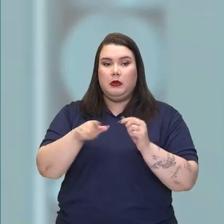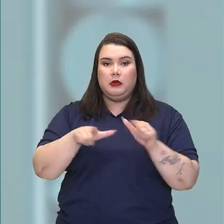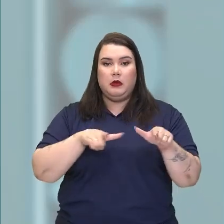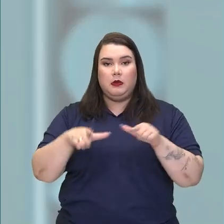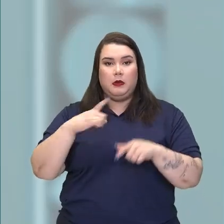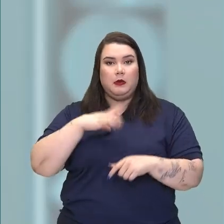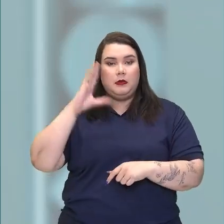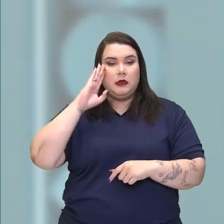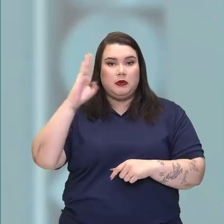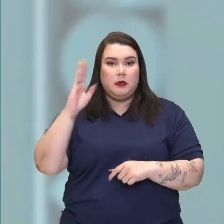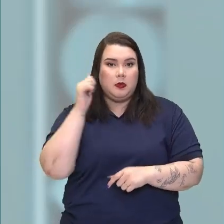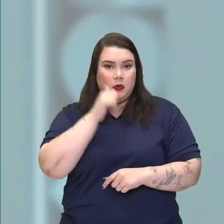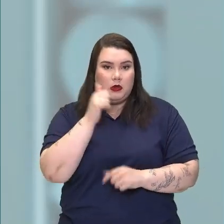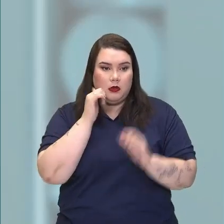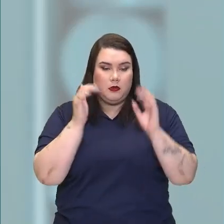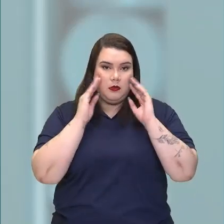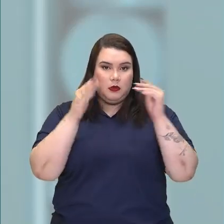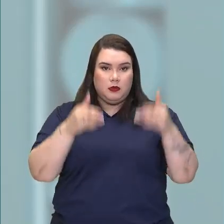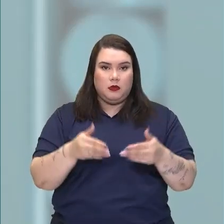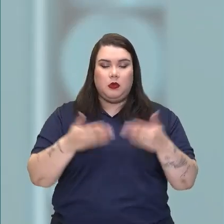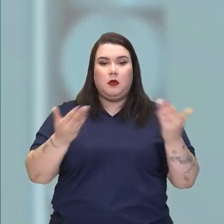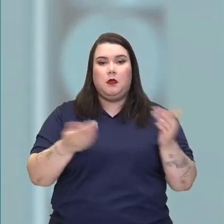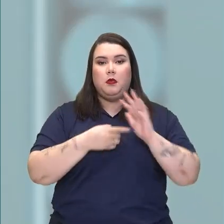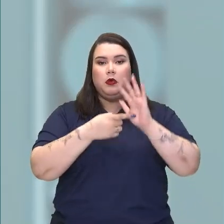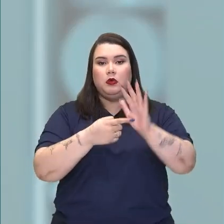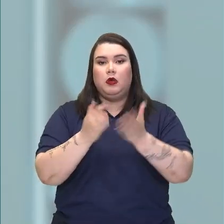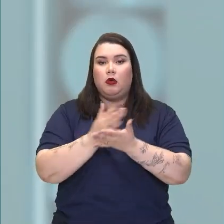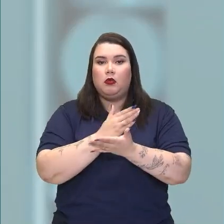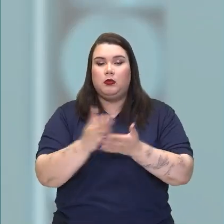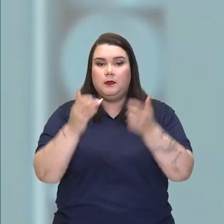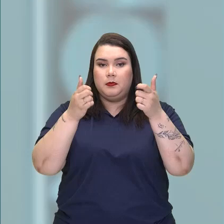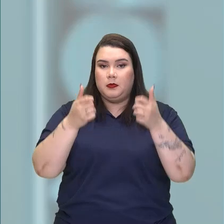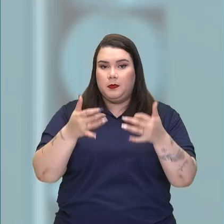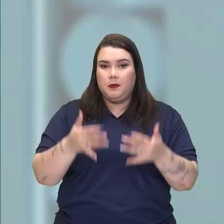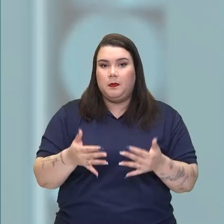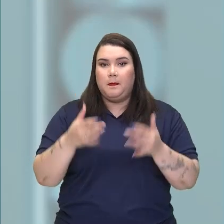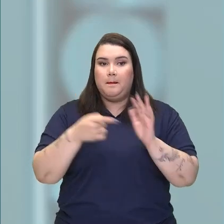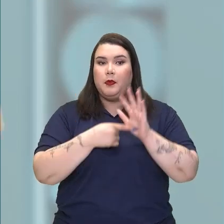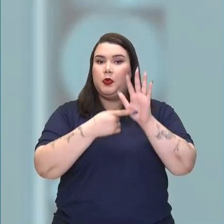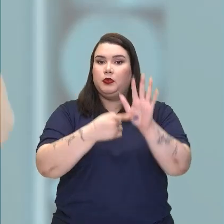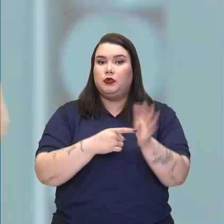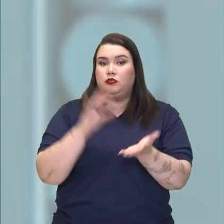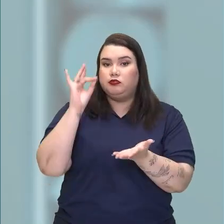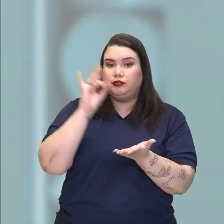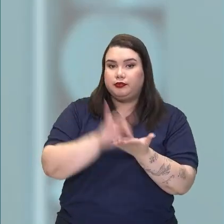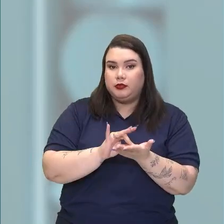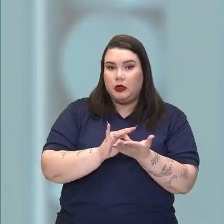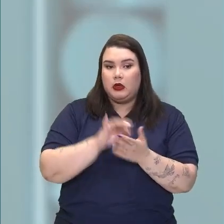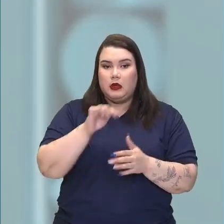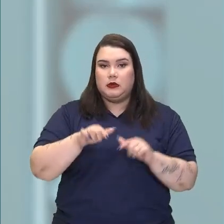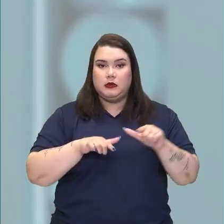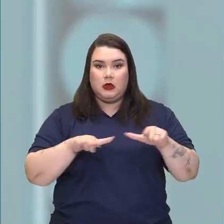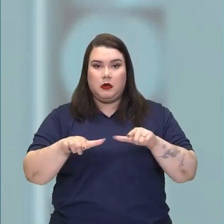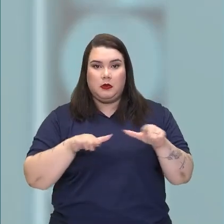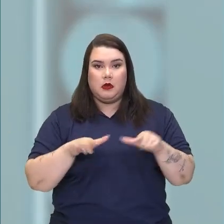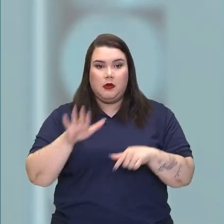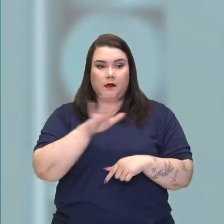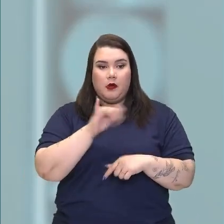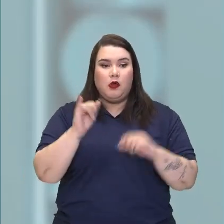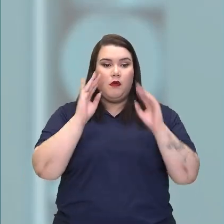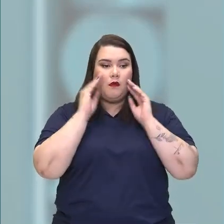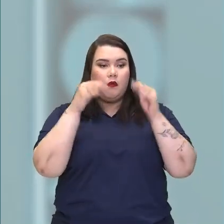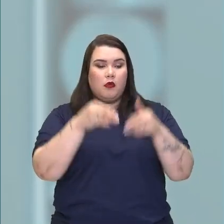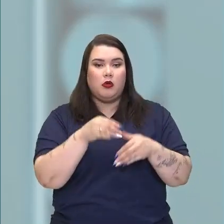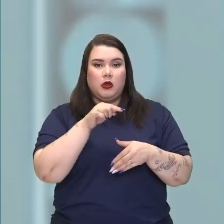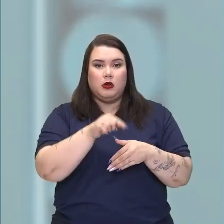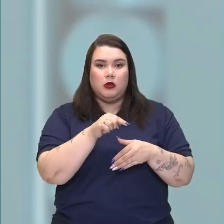sobretudo para as mulheres. E aí ele traz algumas situações que demonstram que, de fato, esse trabalho só vai para esta parcela